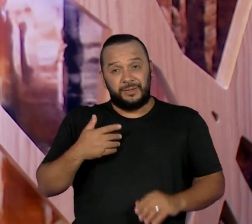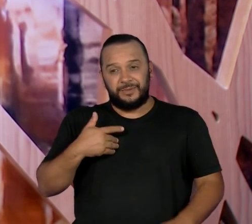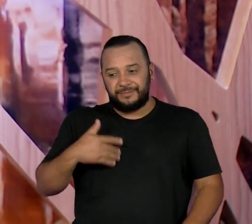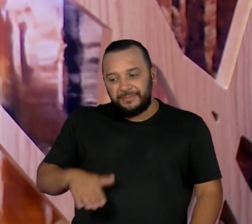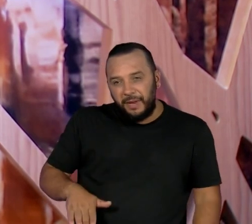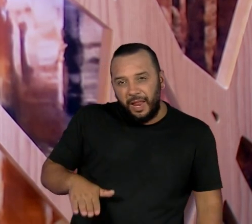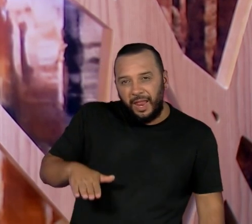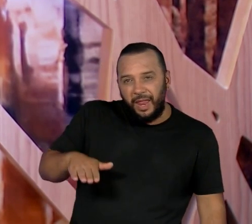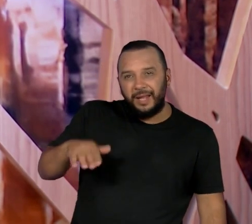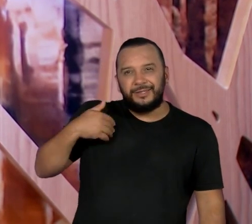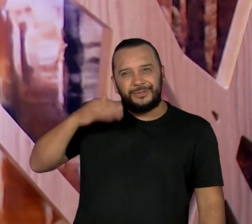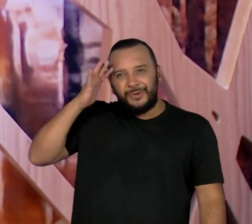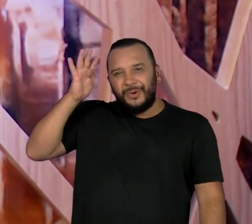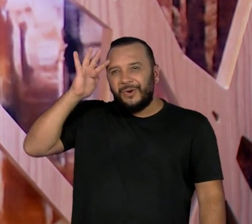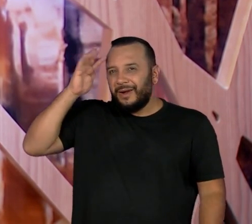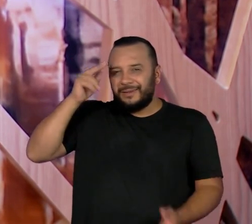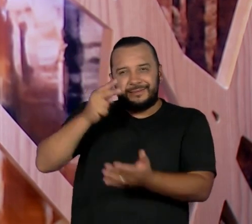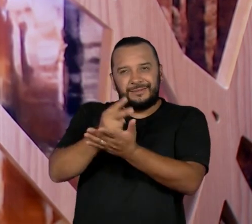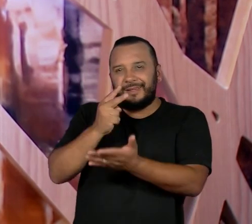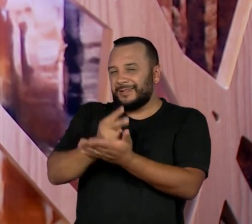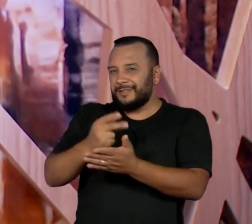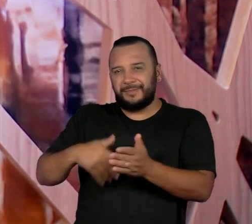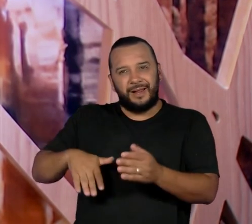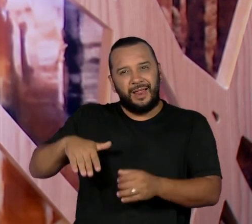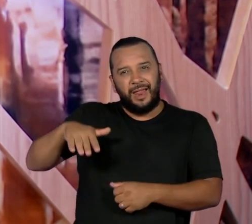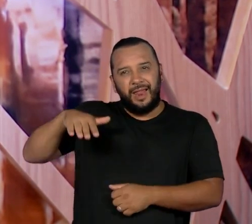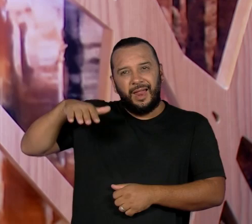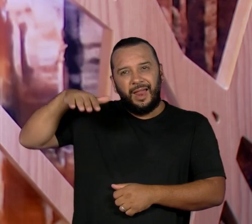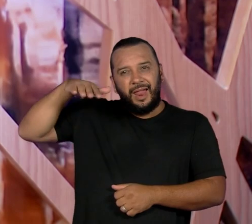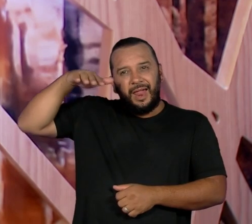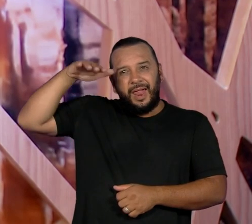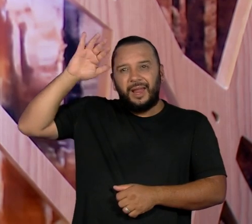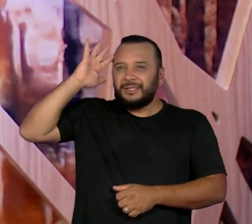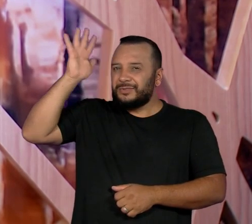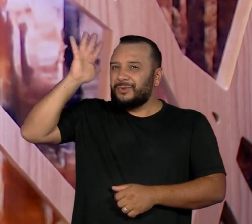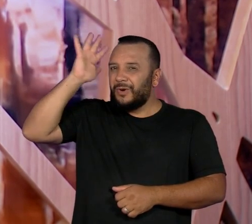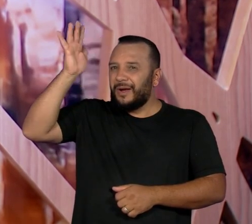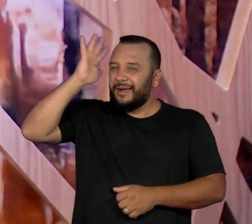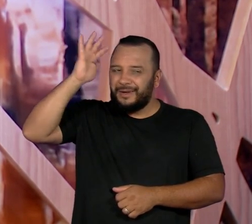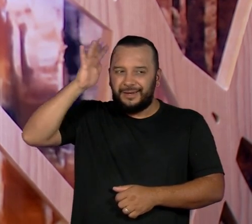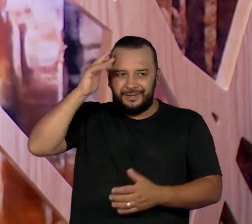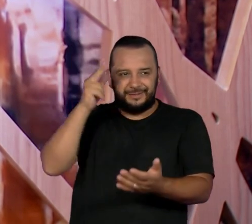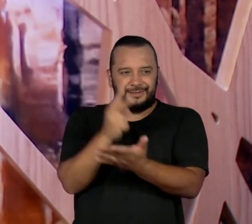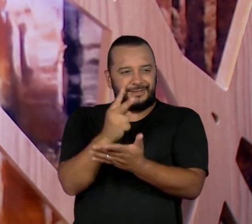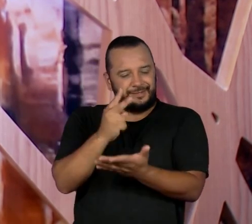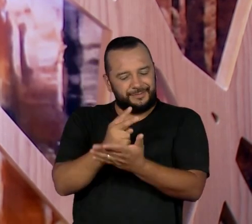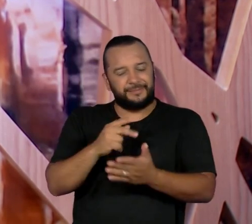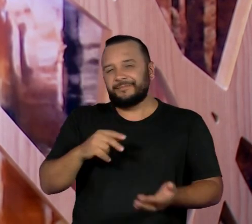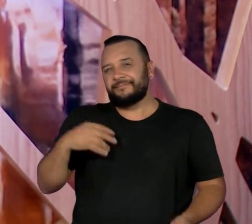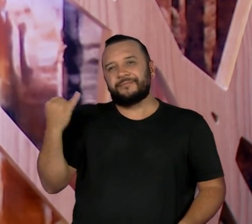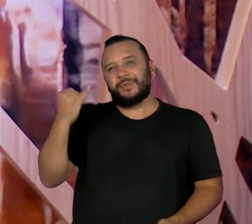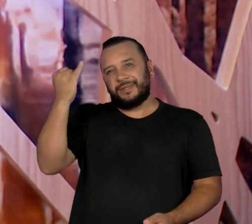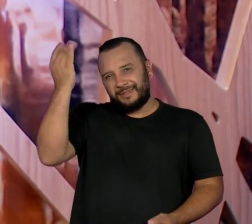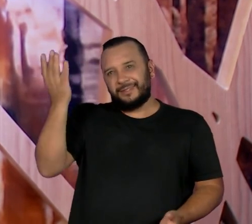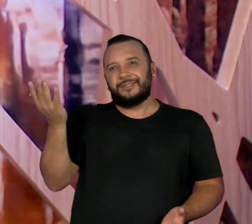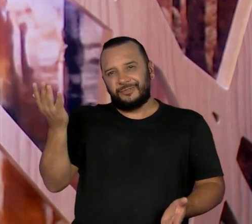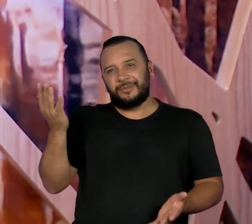poder continuar sonhando, poder dar continuidade para o sonhar. Isso é fundamental, muito mais do que o ponto de